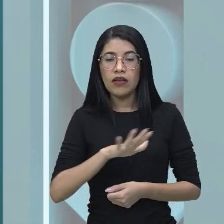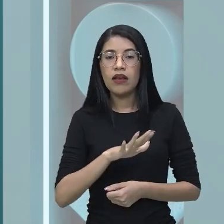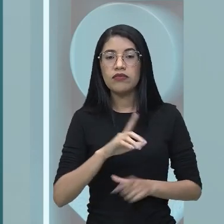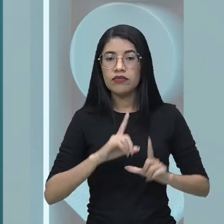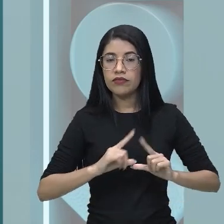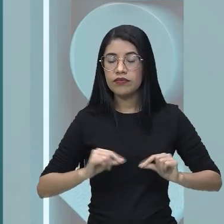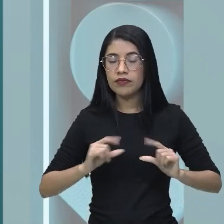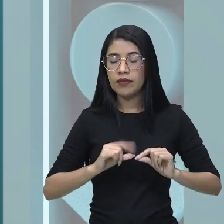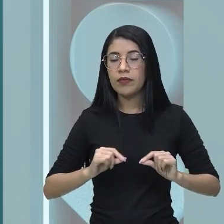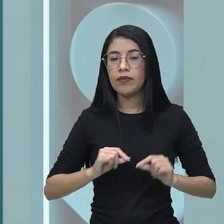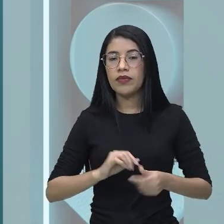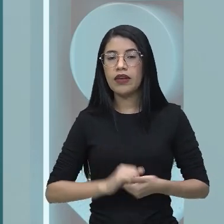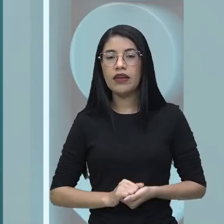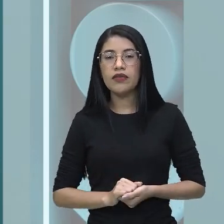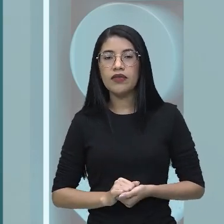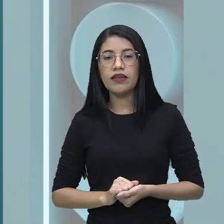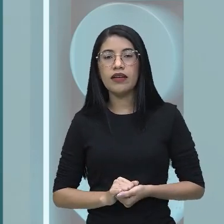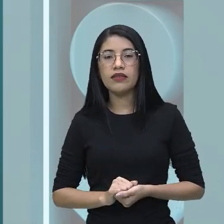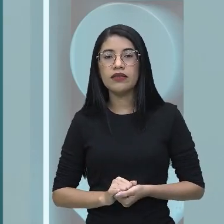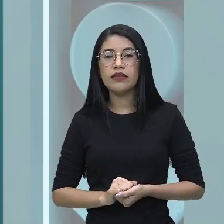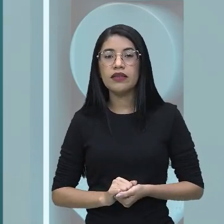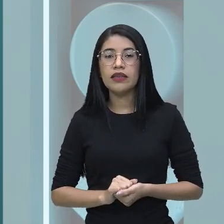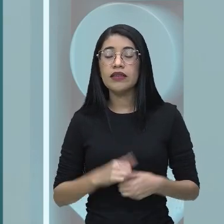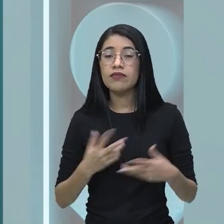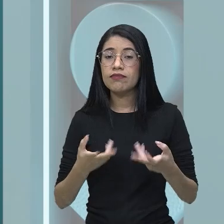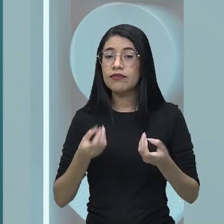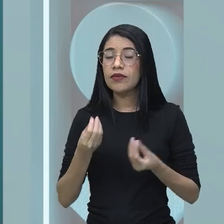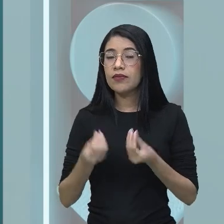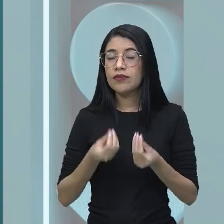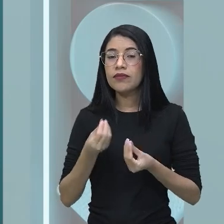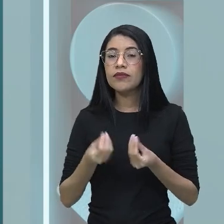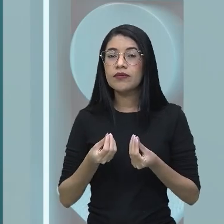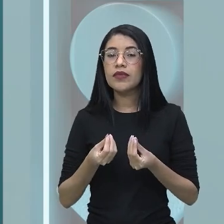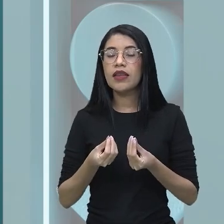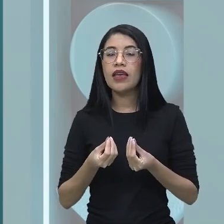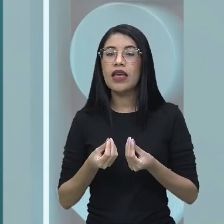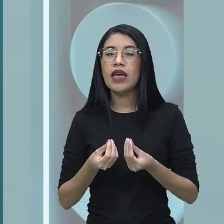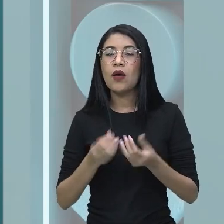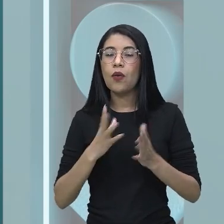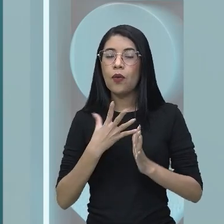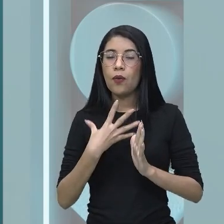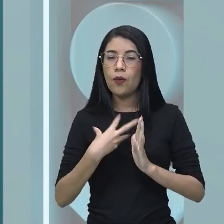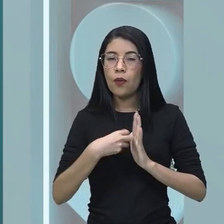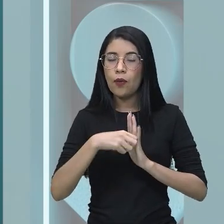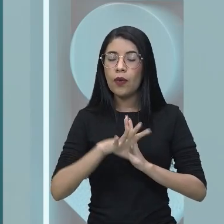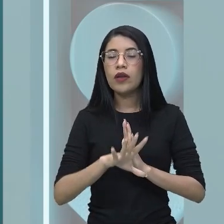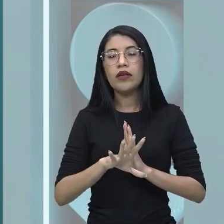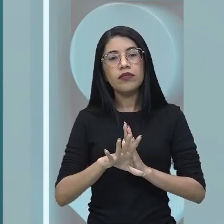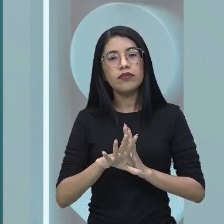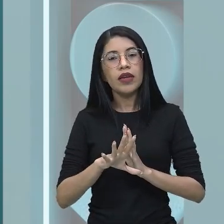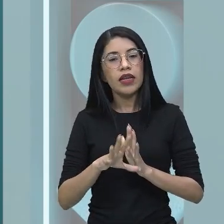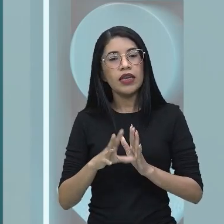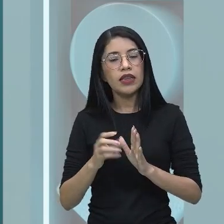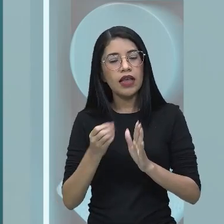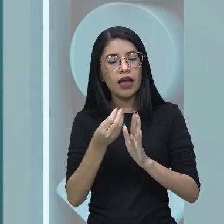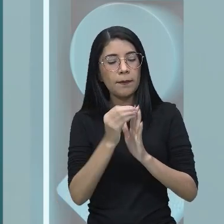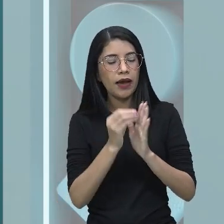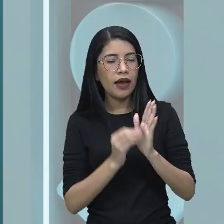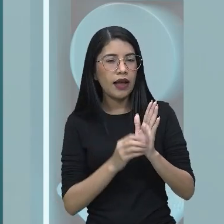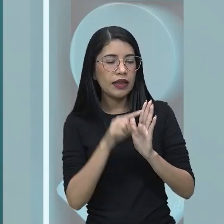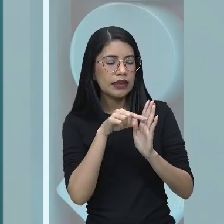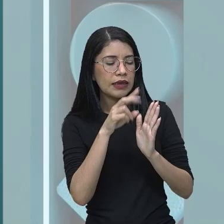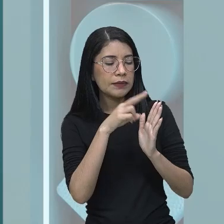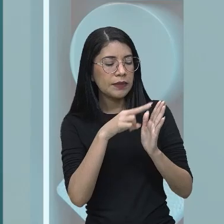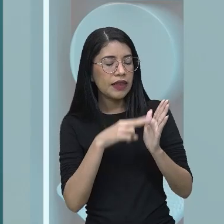observem que valeu a pena então percebam que quando o eu lírico chama exatamente o leitor para